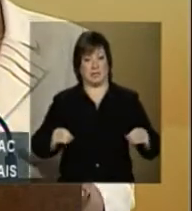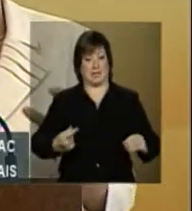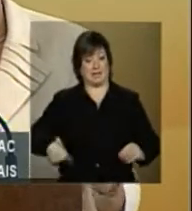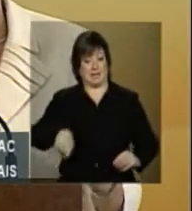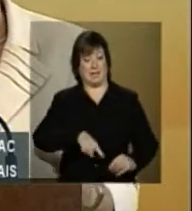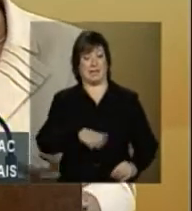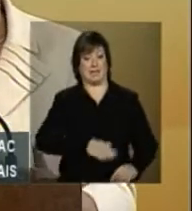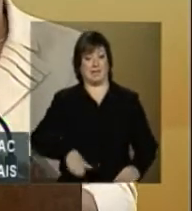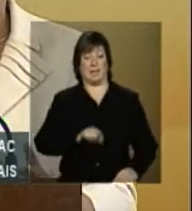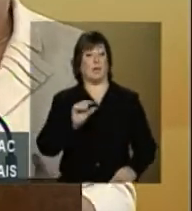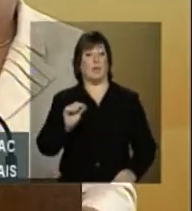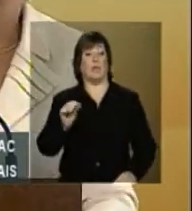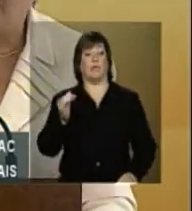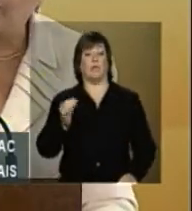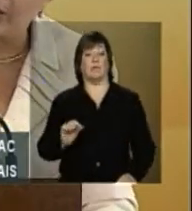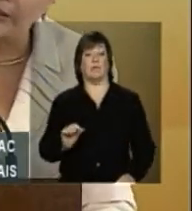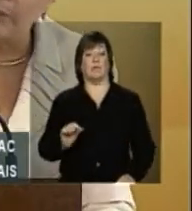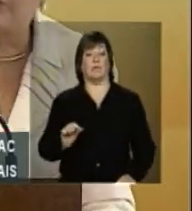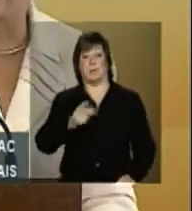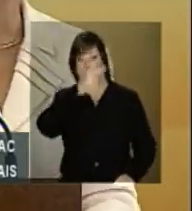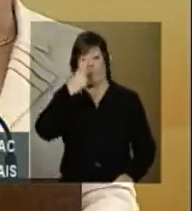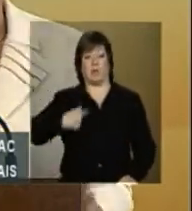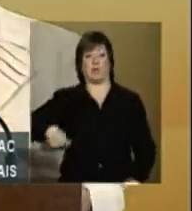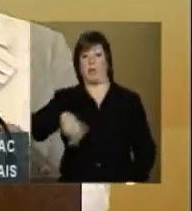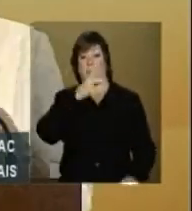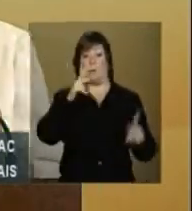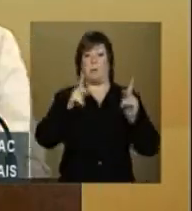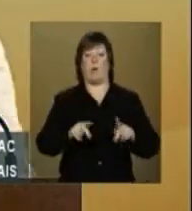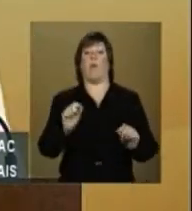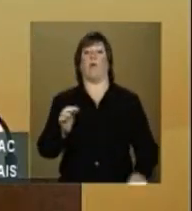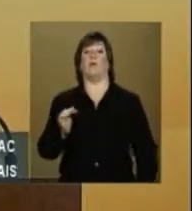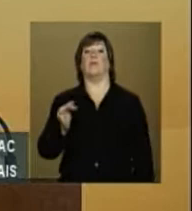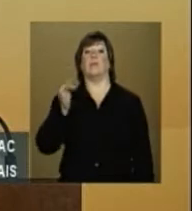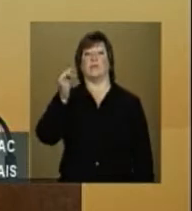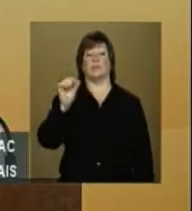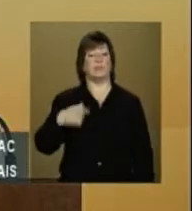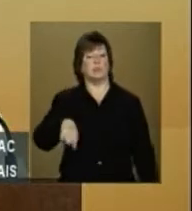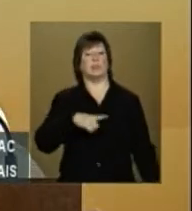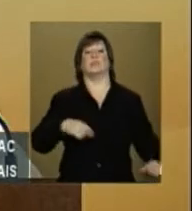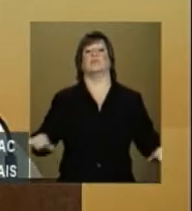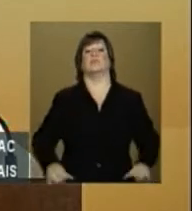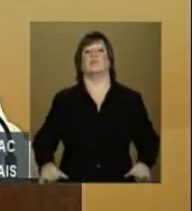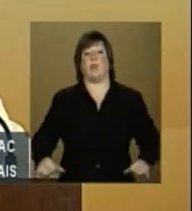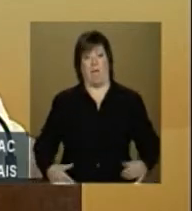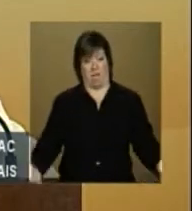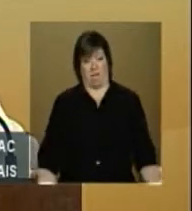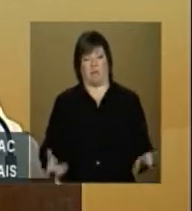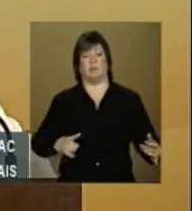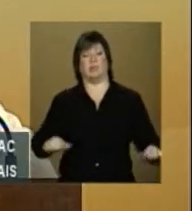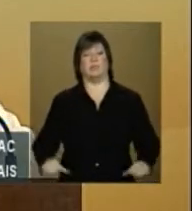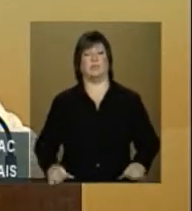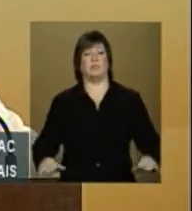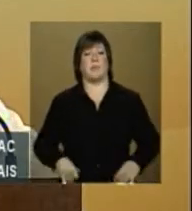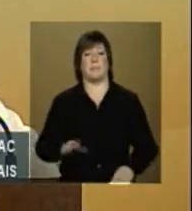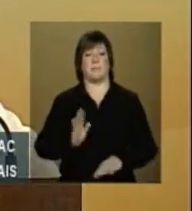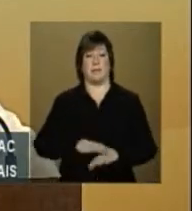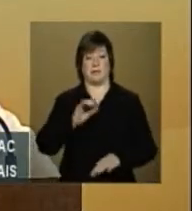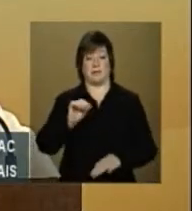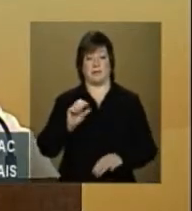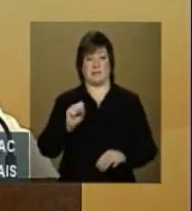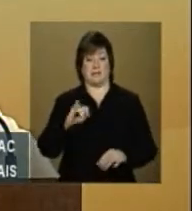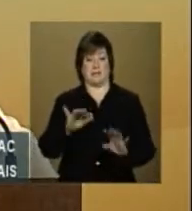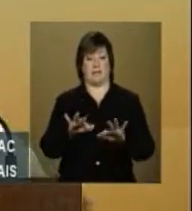as pessoas da nossa população menos protegidas se a família sair.